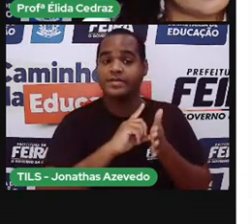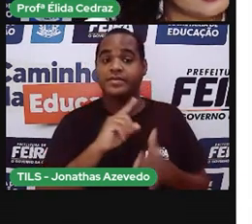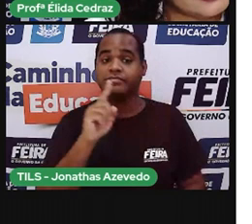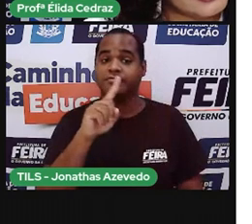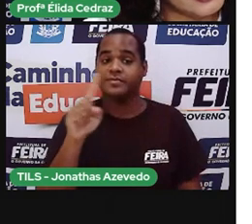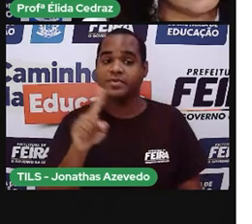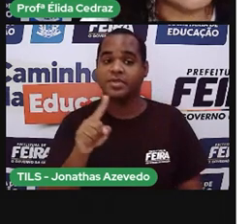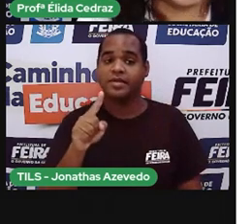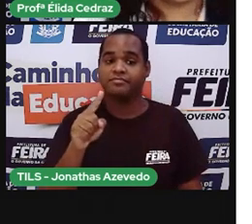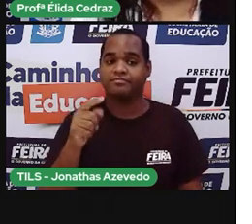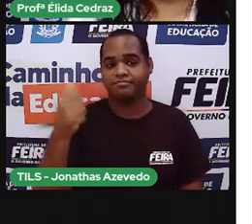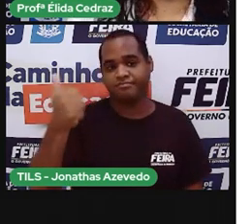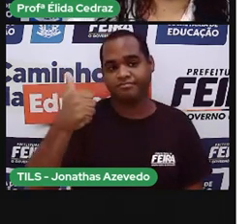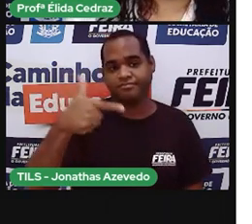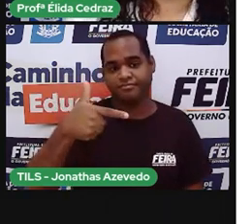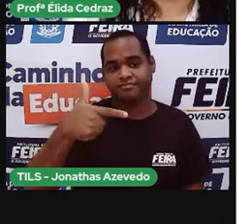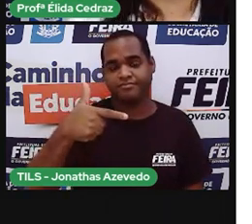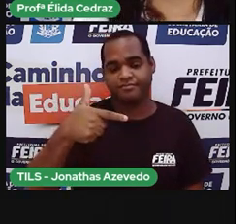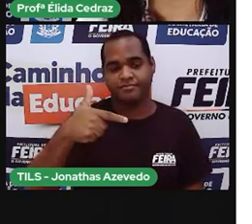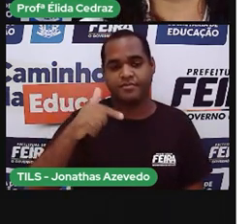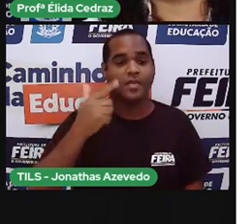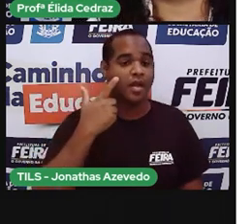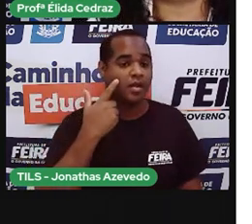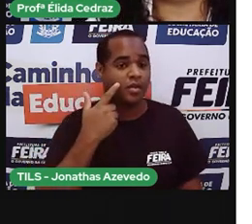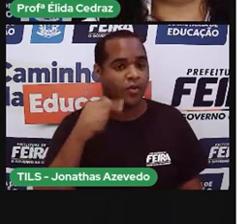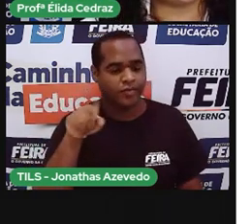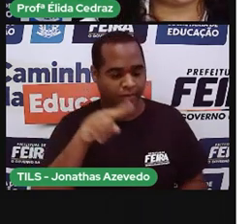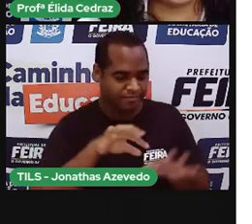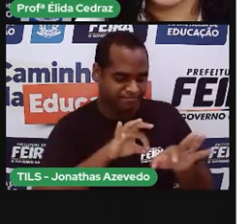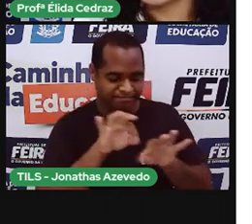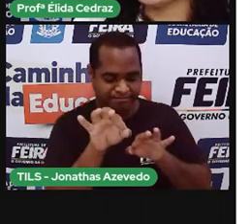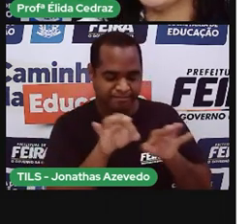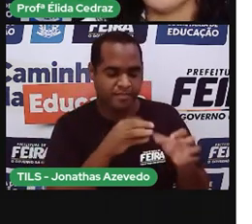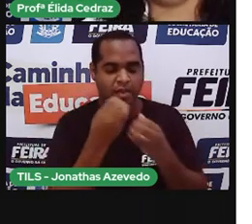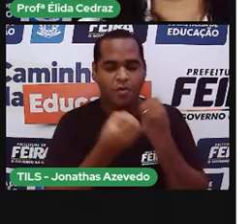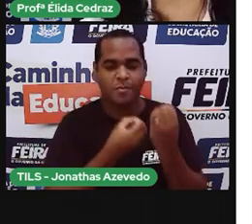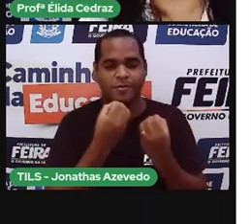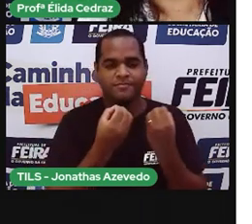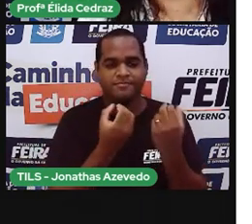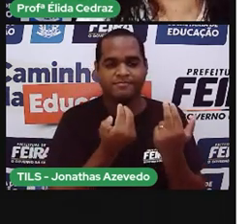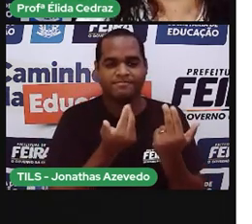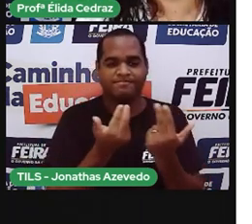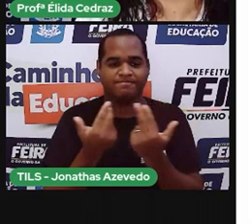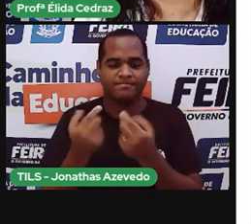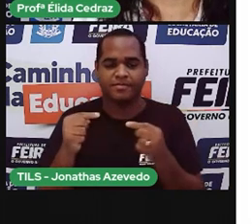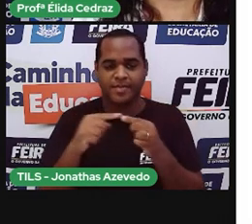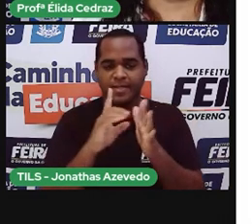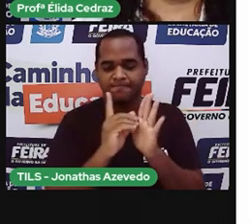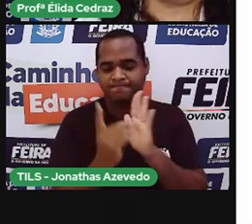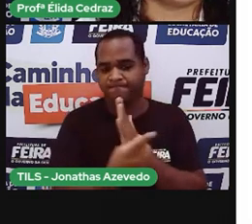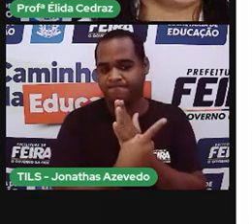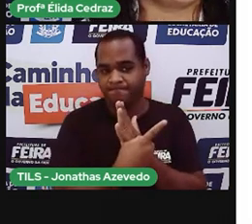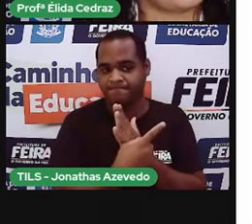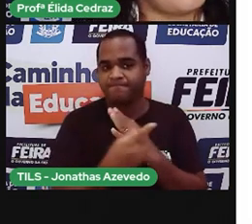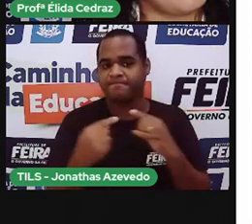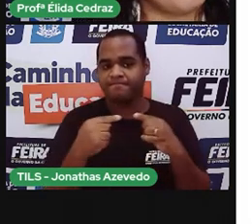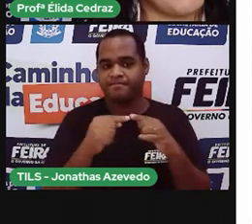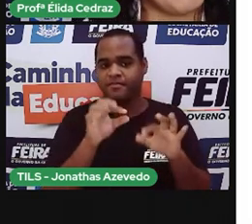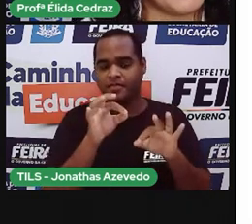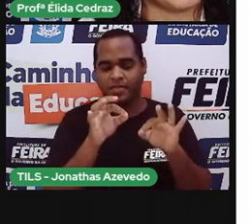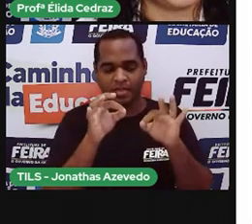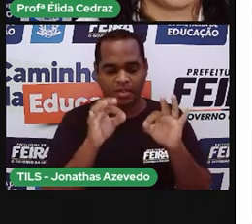da letrinhas e assim nas organizamos igualzinho no dicionário em